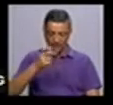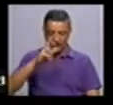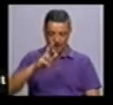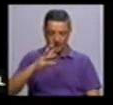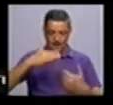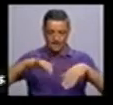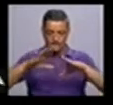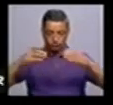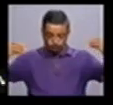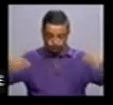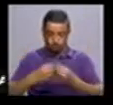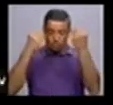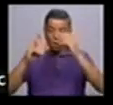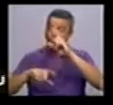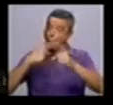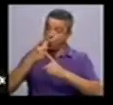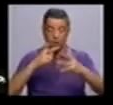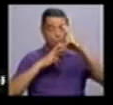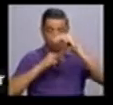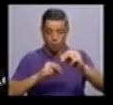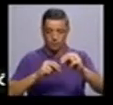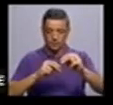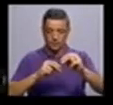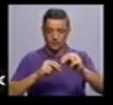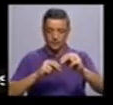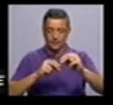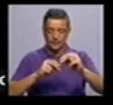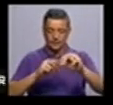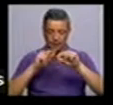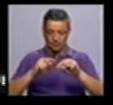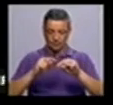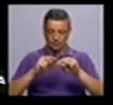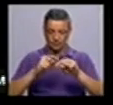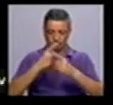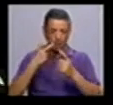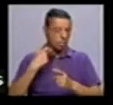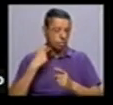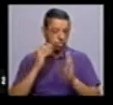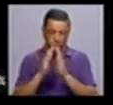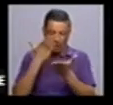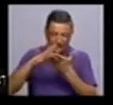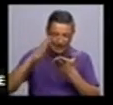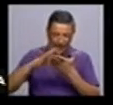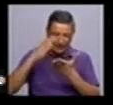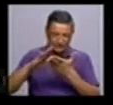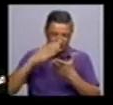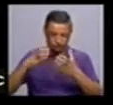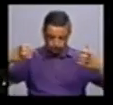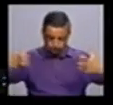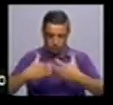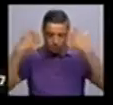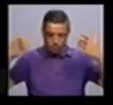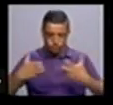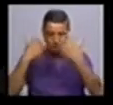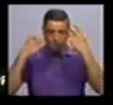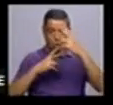da colisão com outras luas, porque elas parecem de facto os detritos, os restos da colisão de